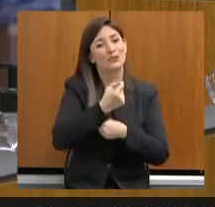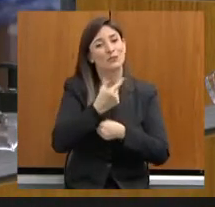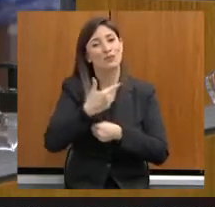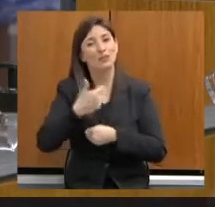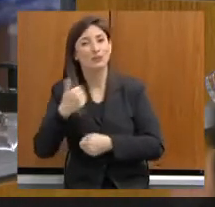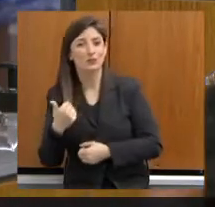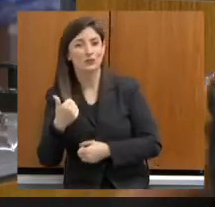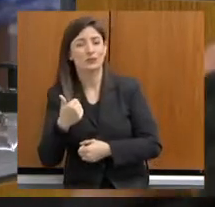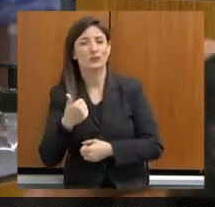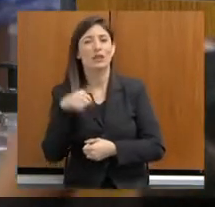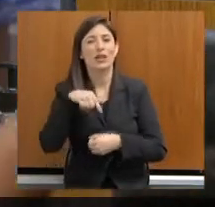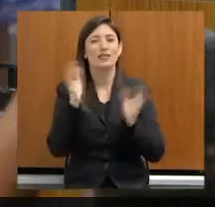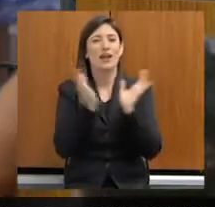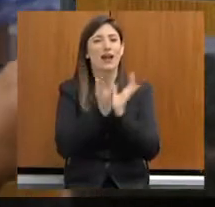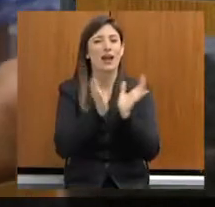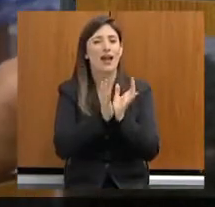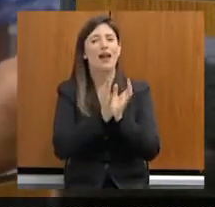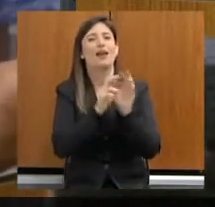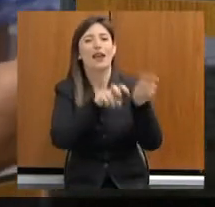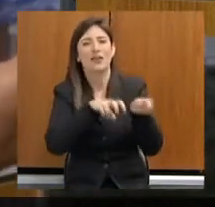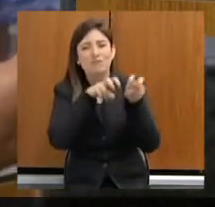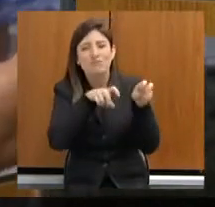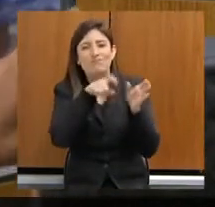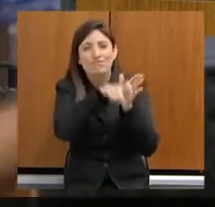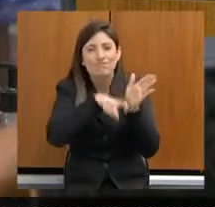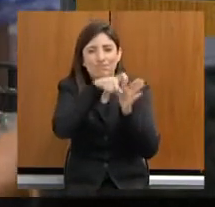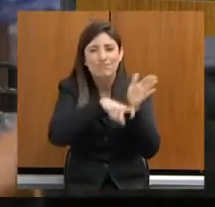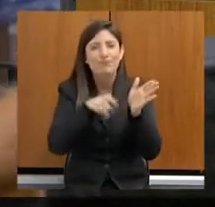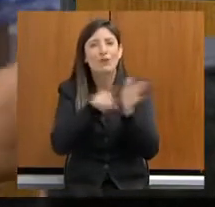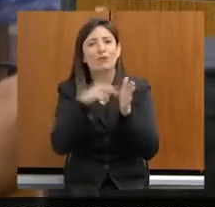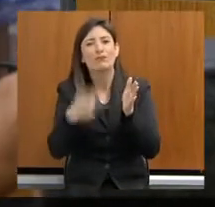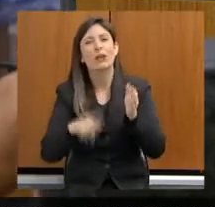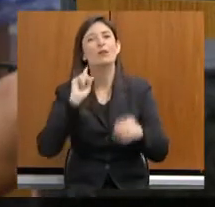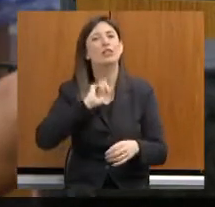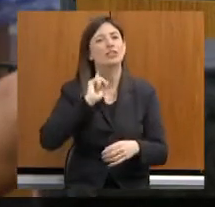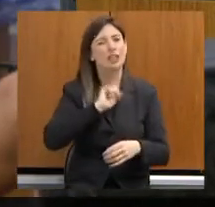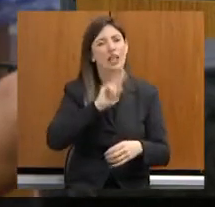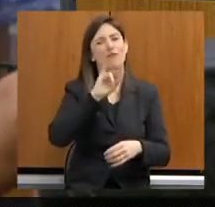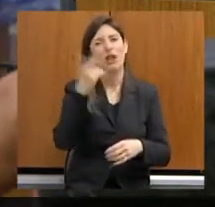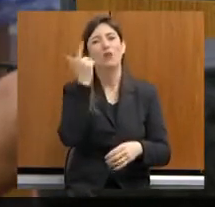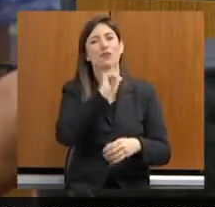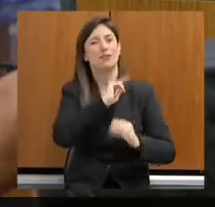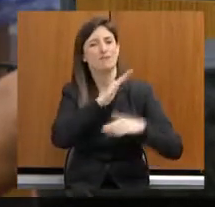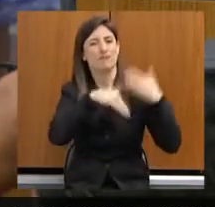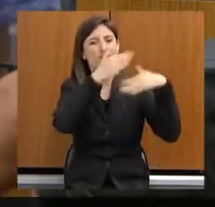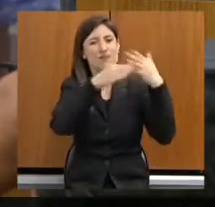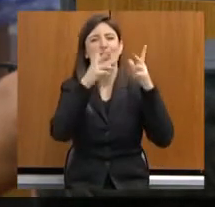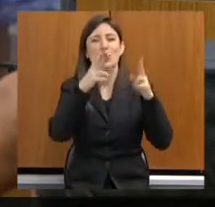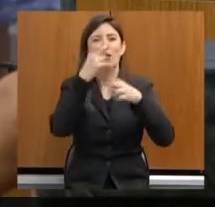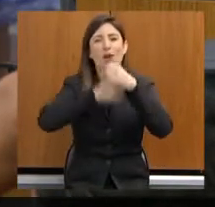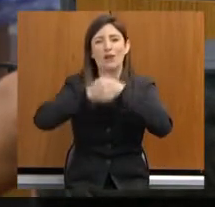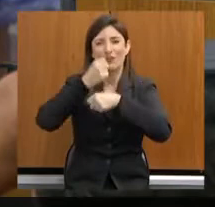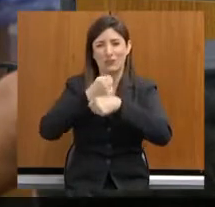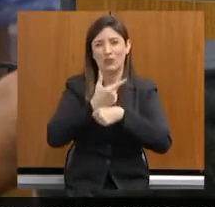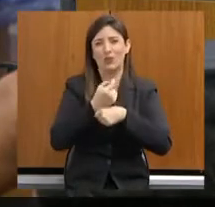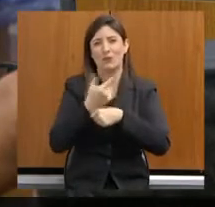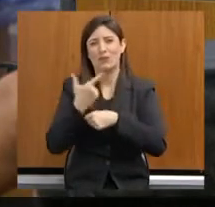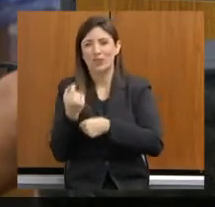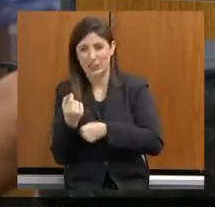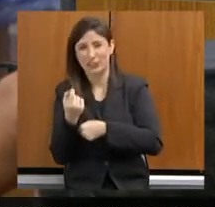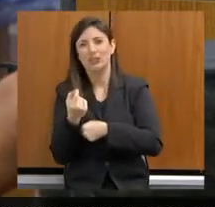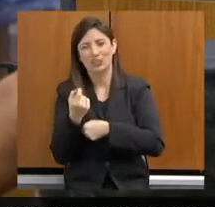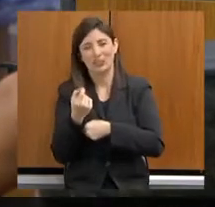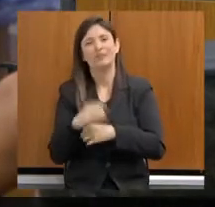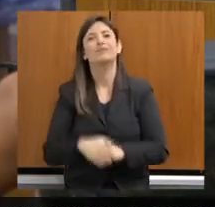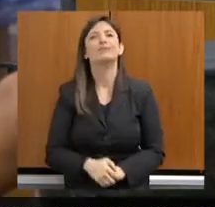em Minas Gerais tem tudo para ser um destaque não é assim como foi em 2020 né